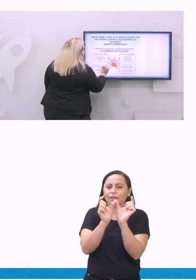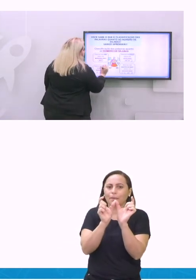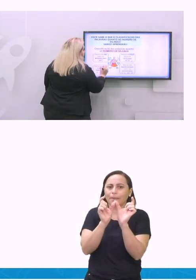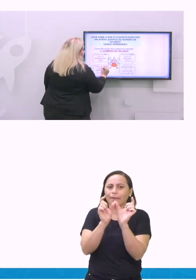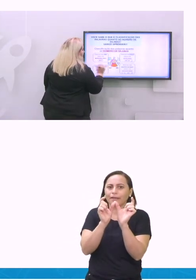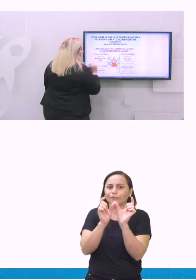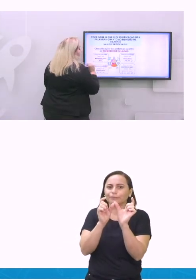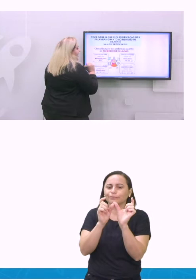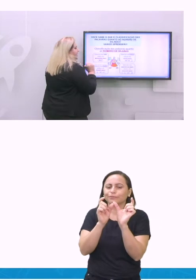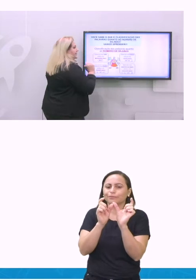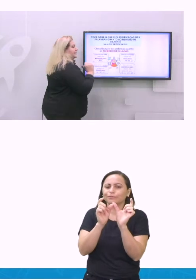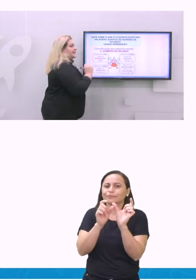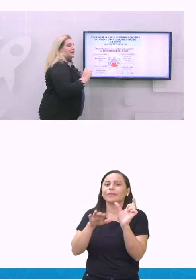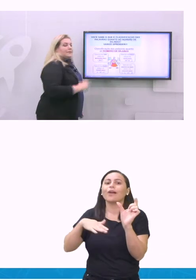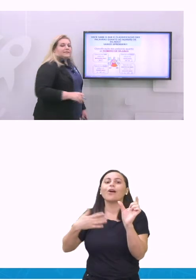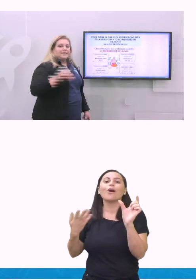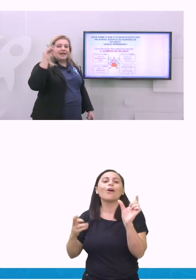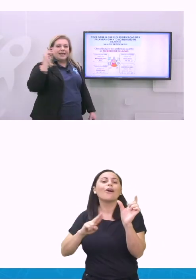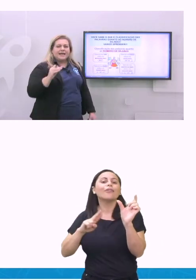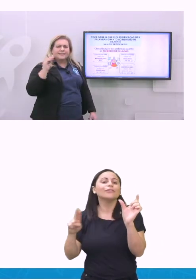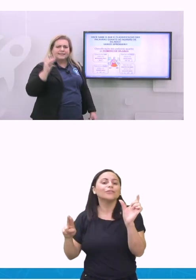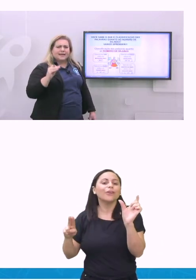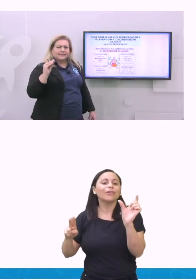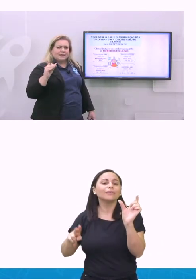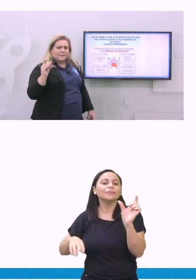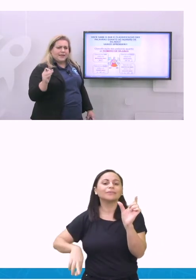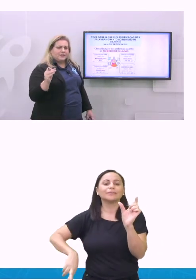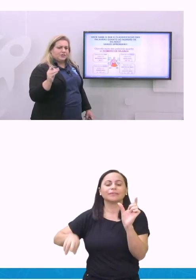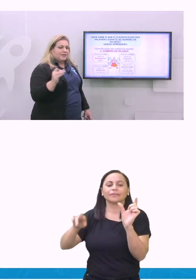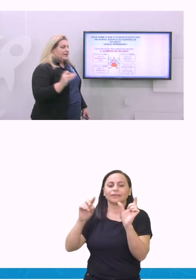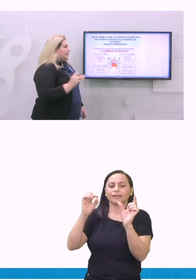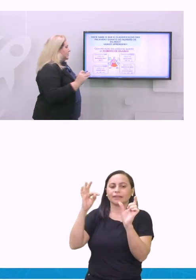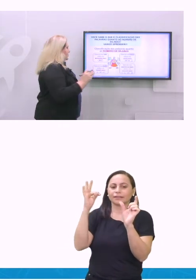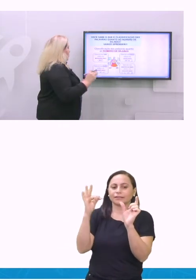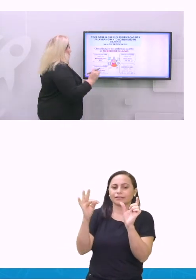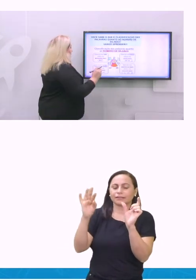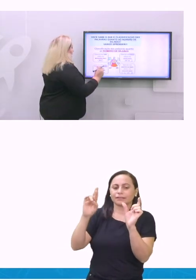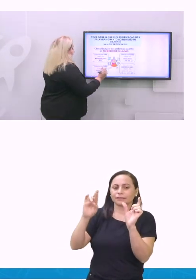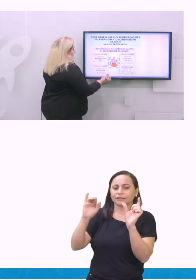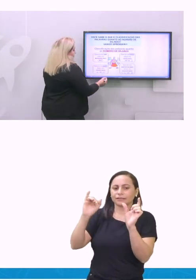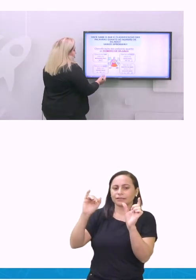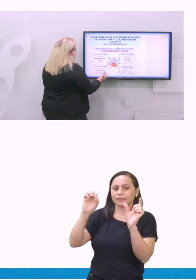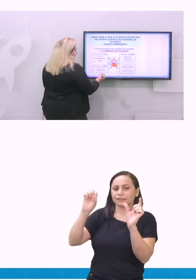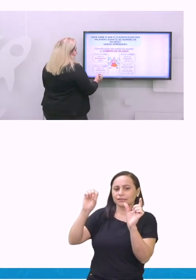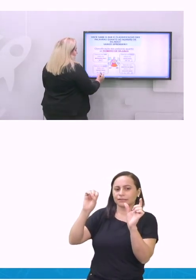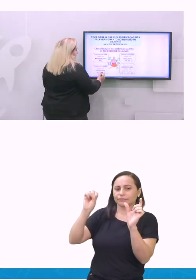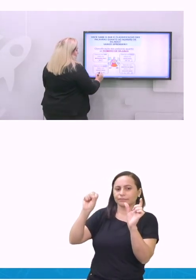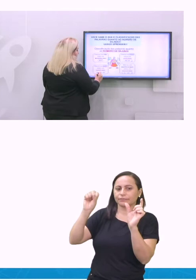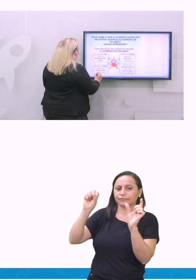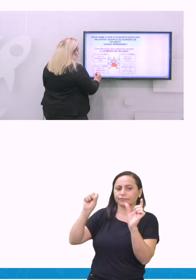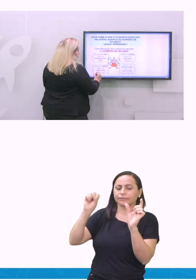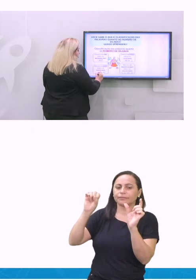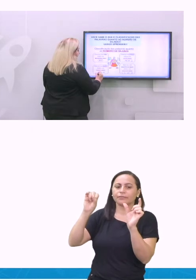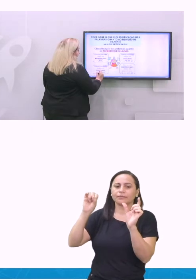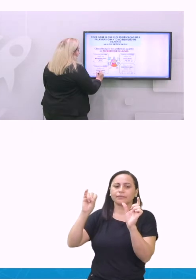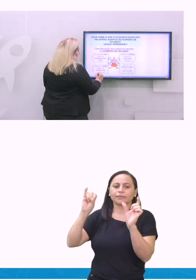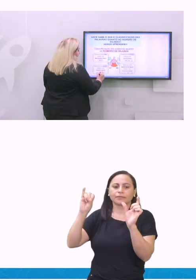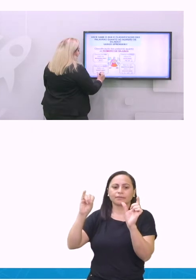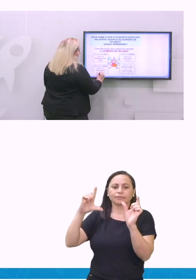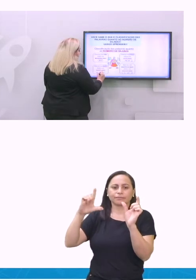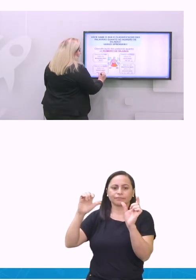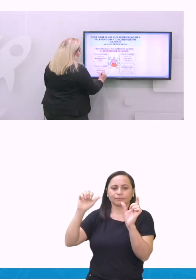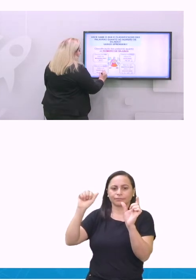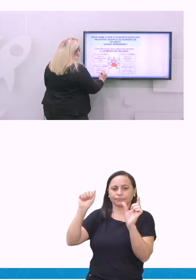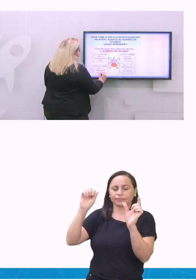que possuem três sílabas exatamente, como a palavra janela, ó.